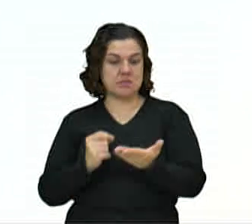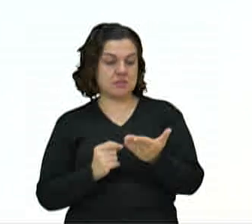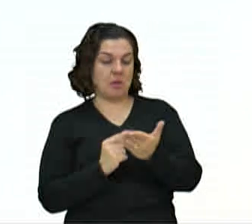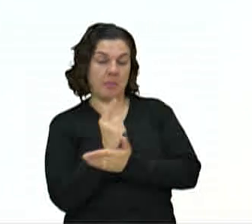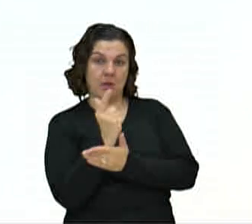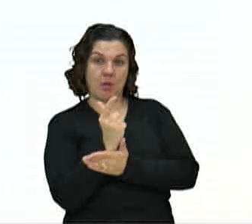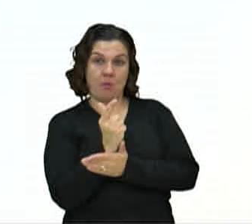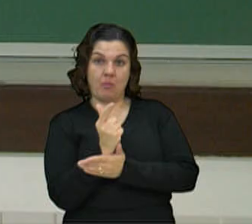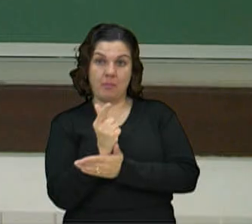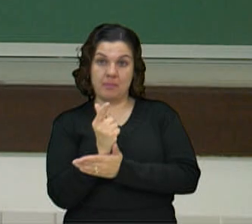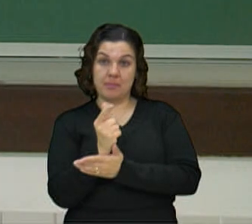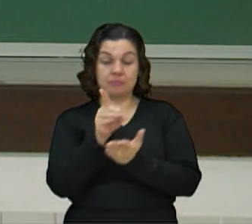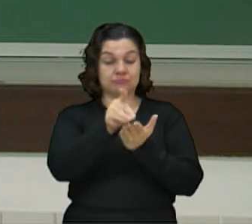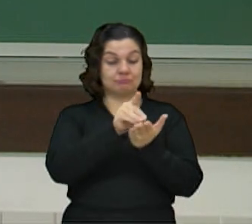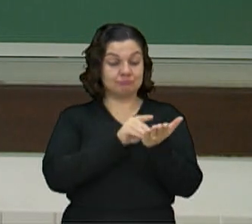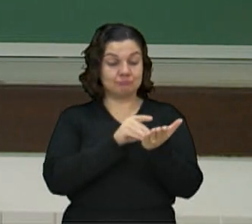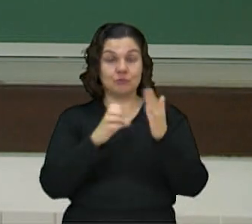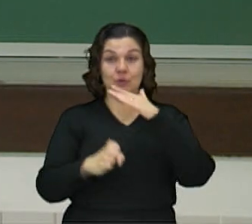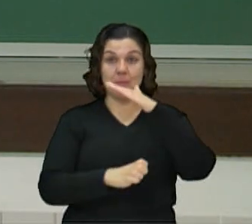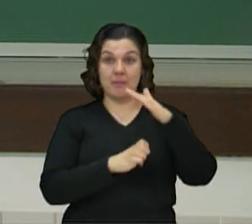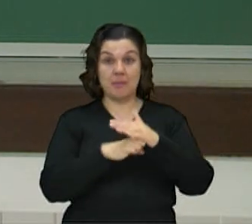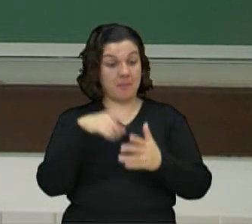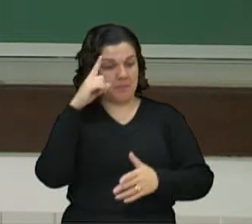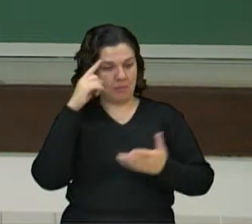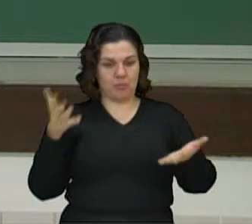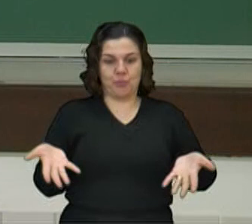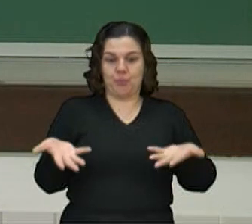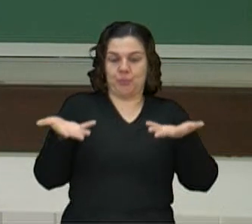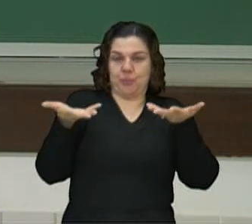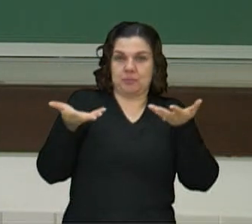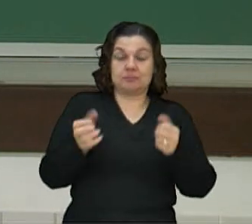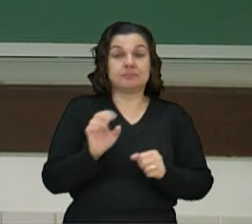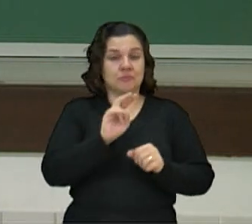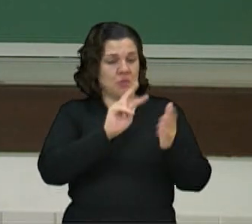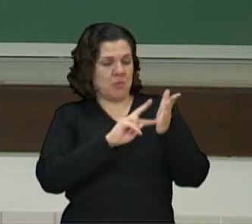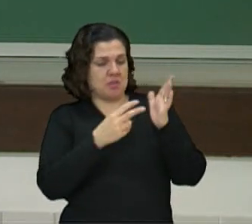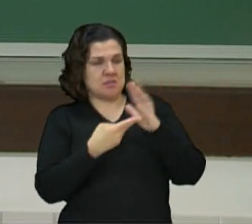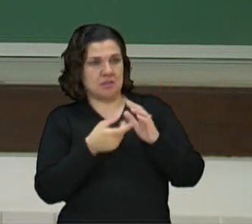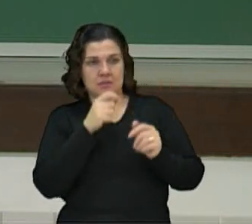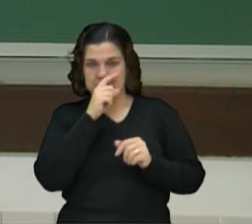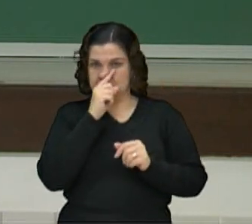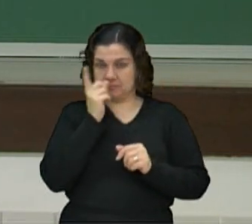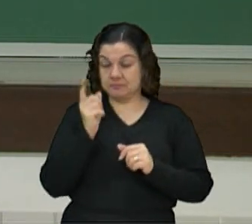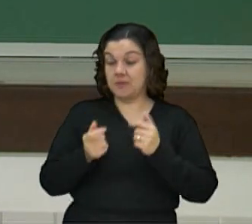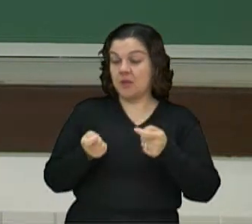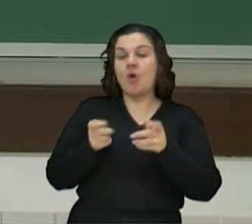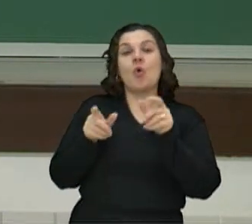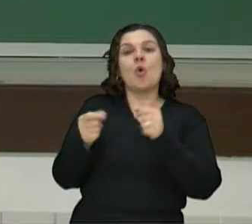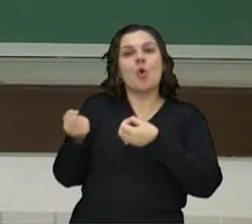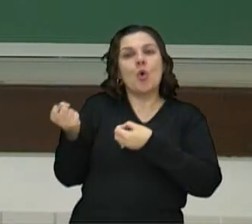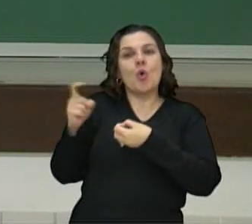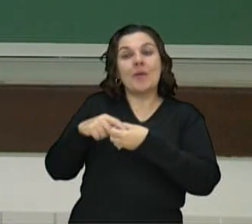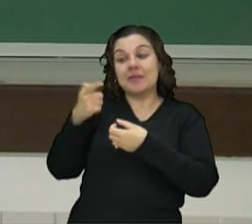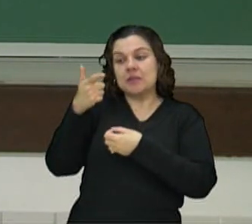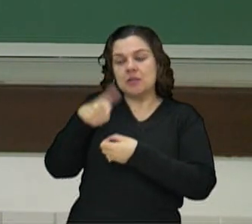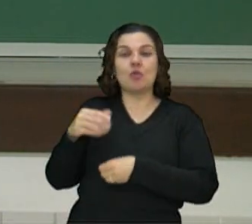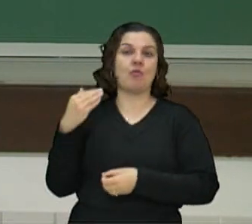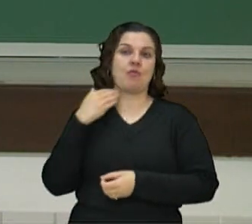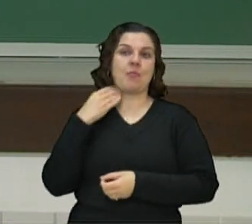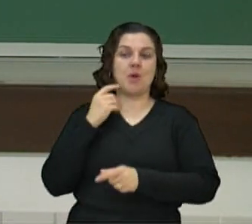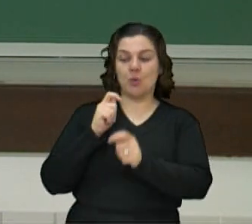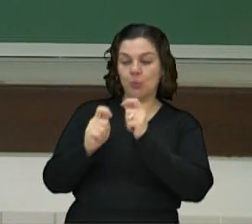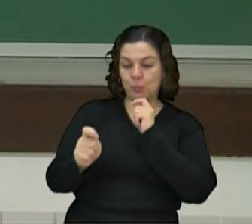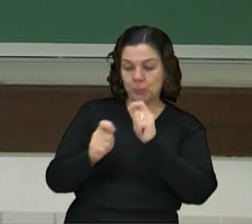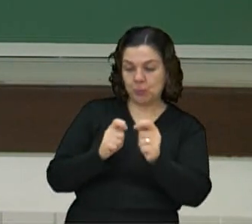ações de empresas, apostando na crescente valorização. Ou seja, negociar a sua casa com o banco